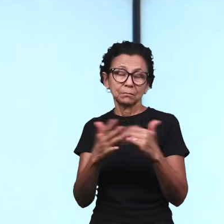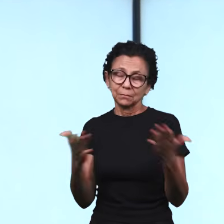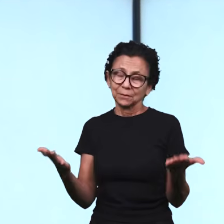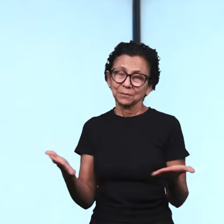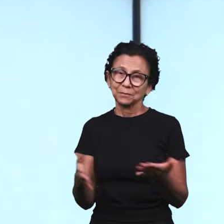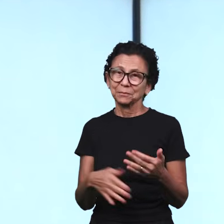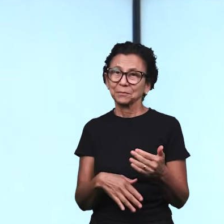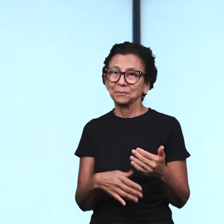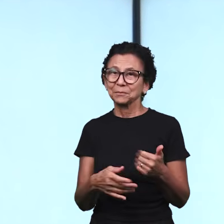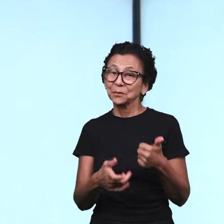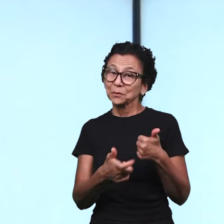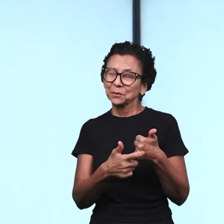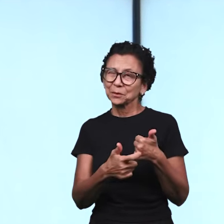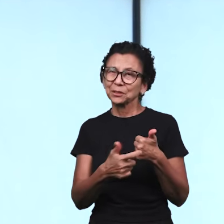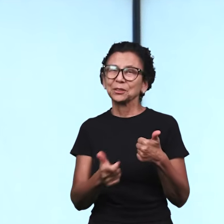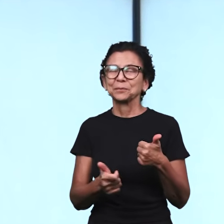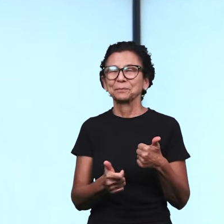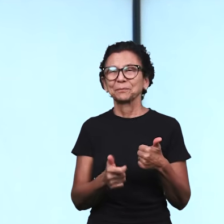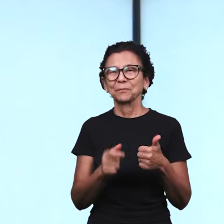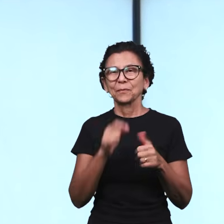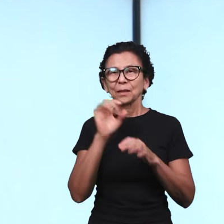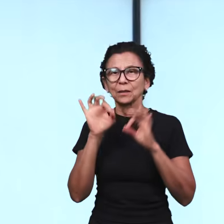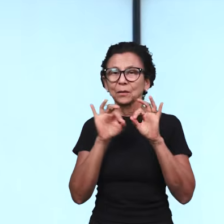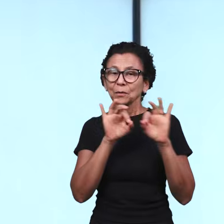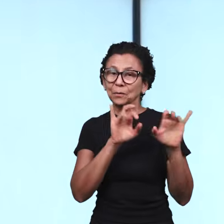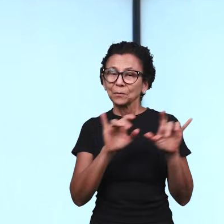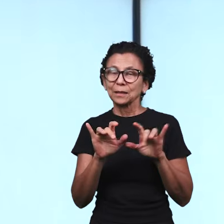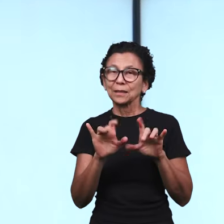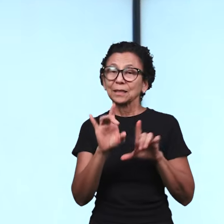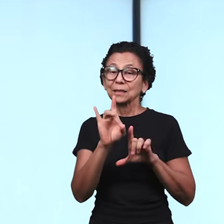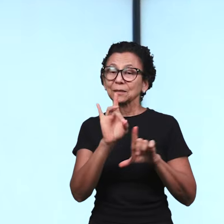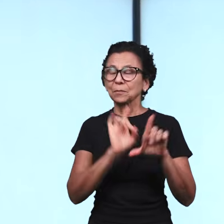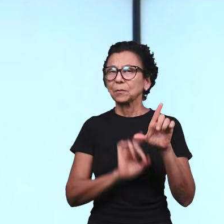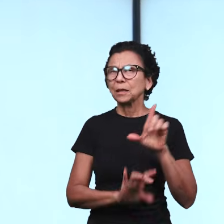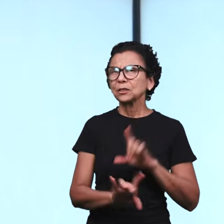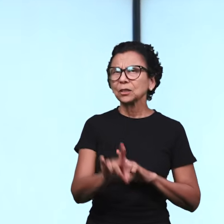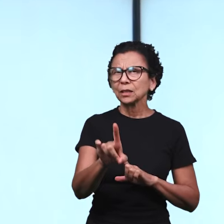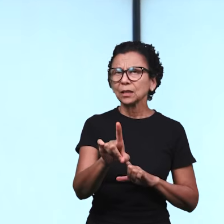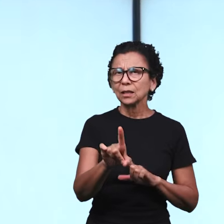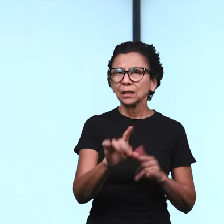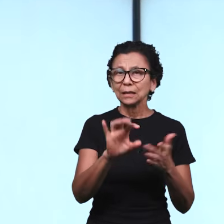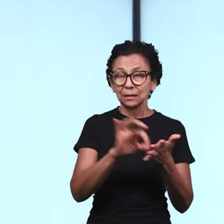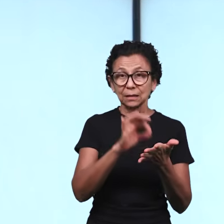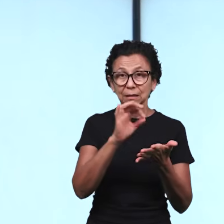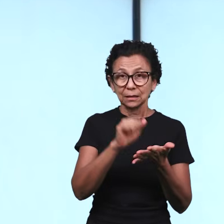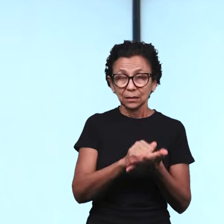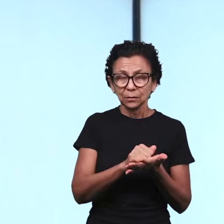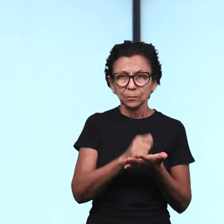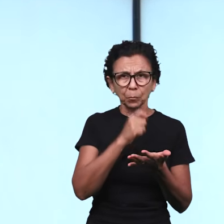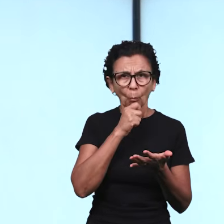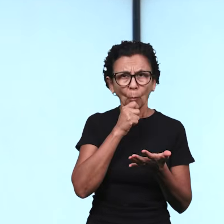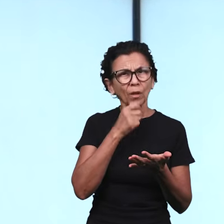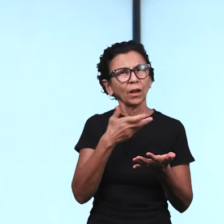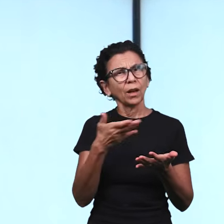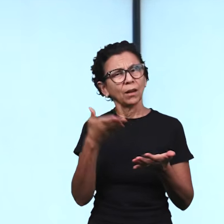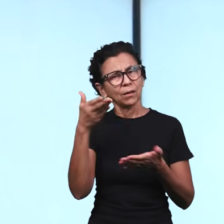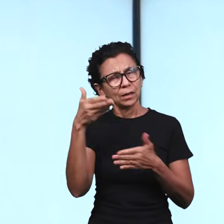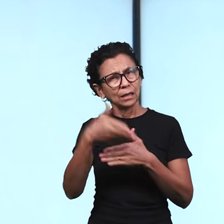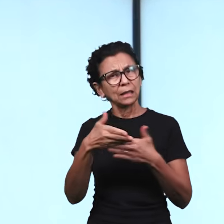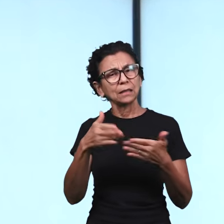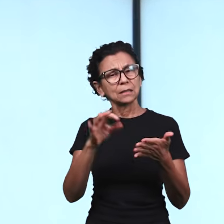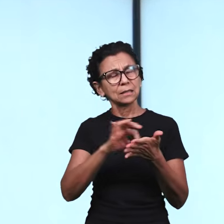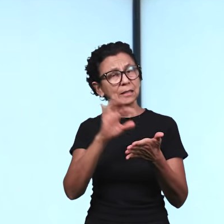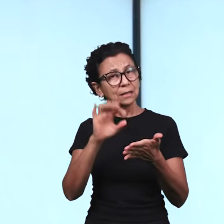possa curtir, comentar e compartilhar. E veja também se você está inscrito. Se não está inscrito, se inscreva, ative o sininho de todas